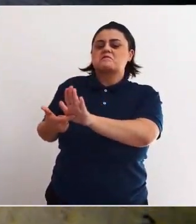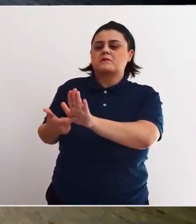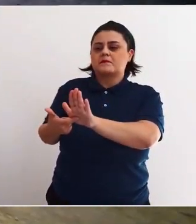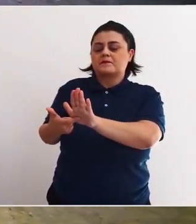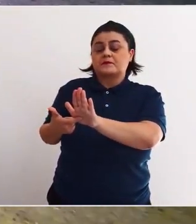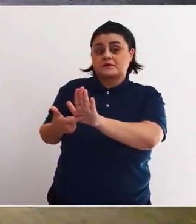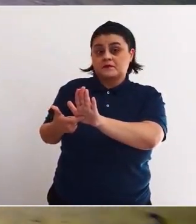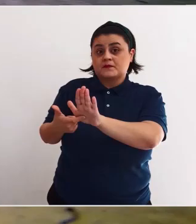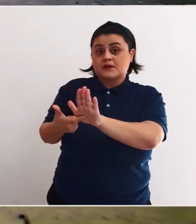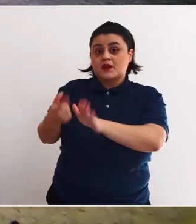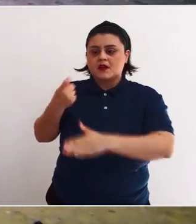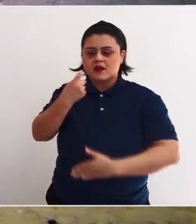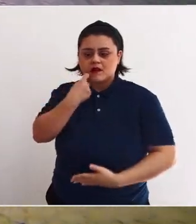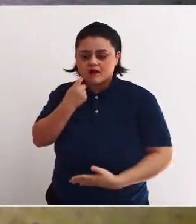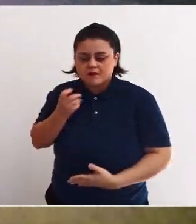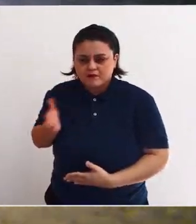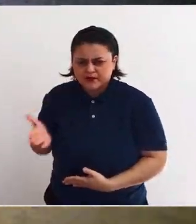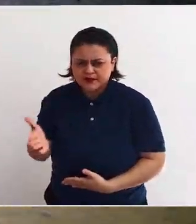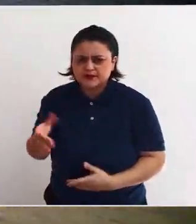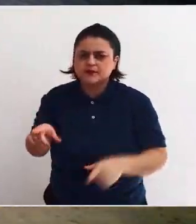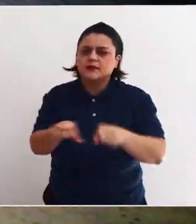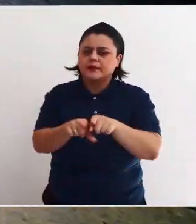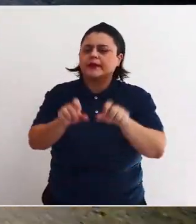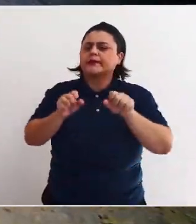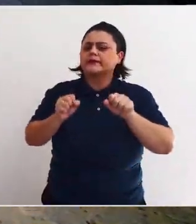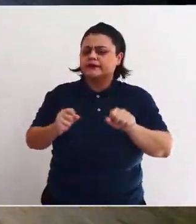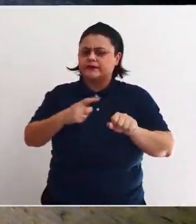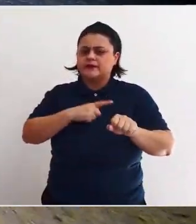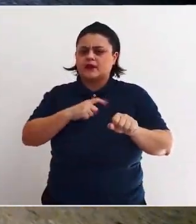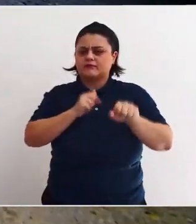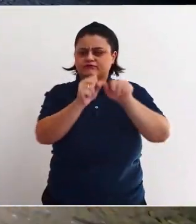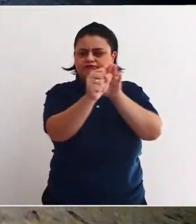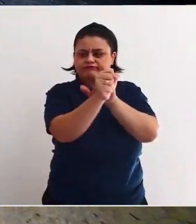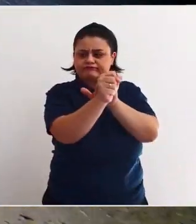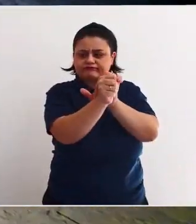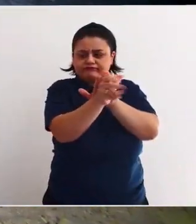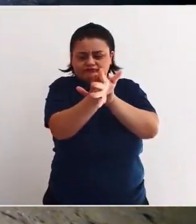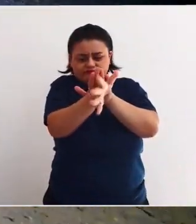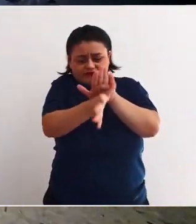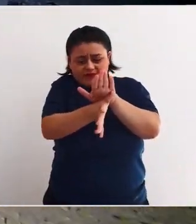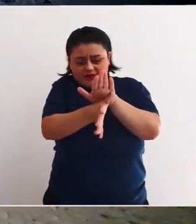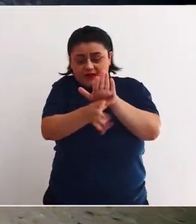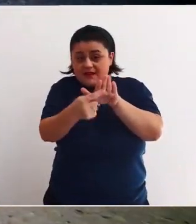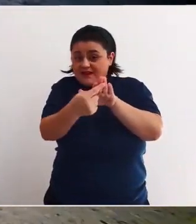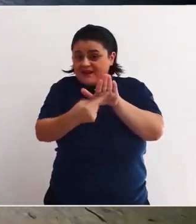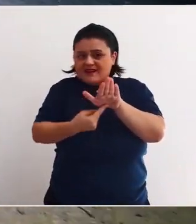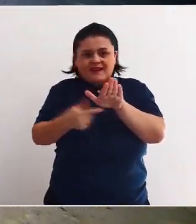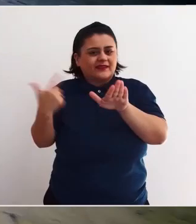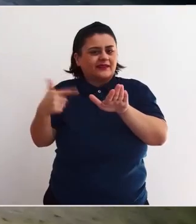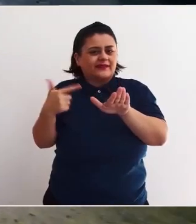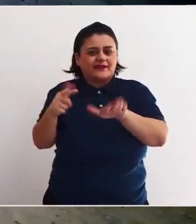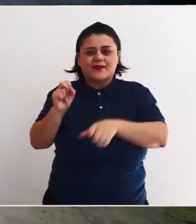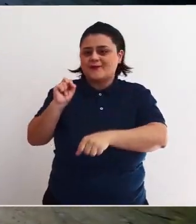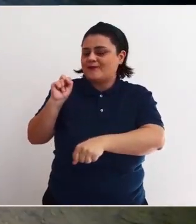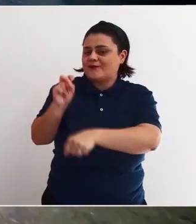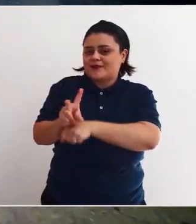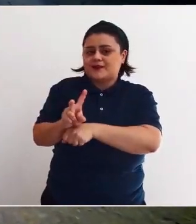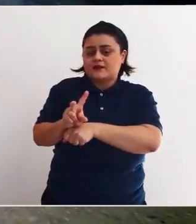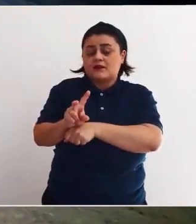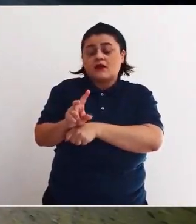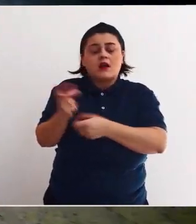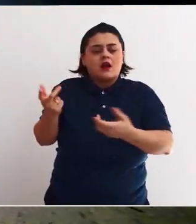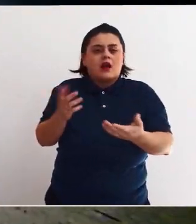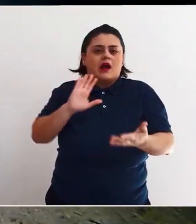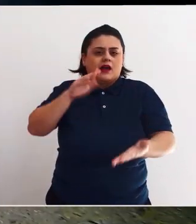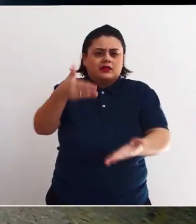Os peixes-leão também possuem espinhos peitorais, porém esses não possuem glândulas de veneno. Apesar de não haver